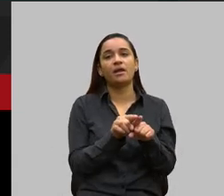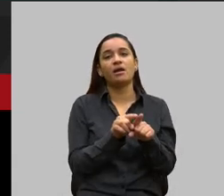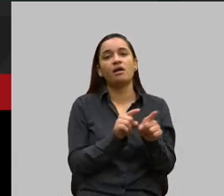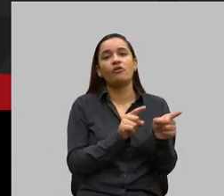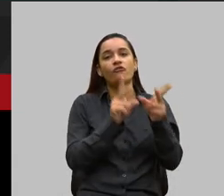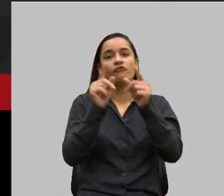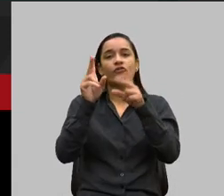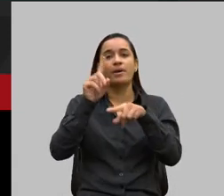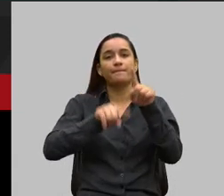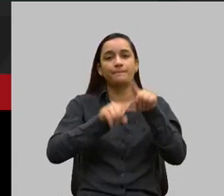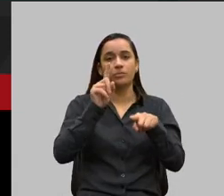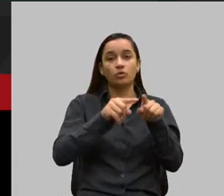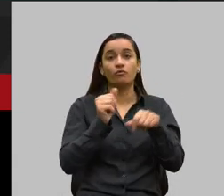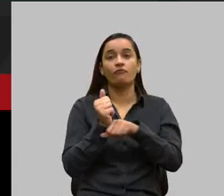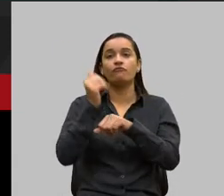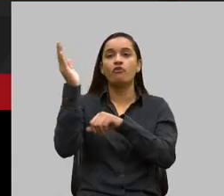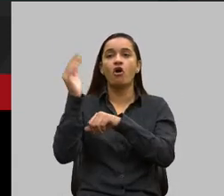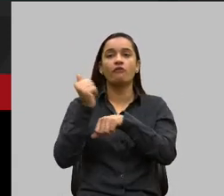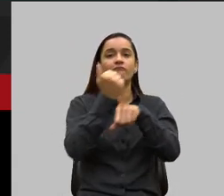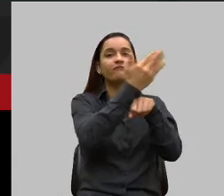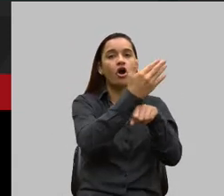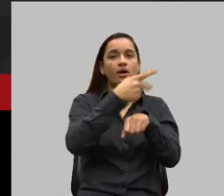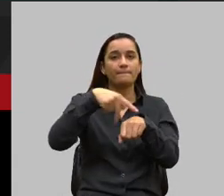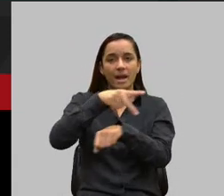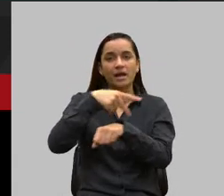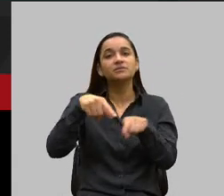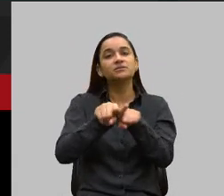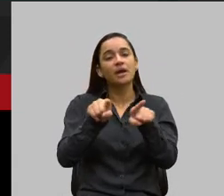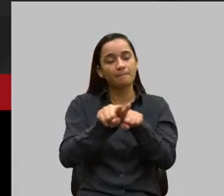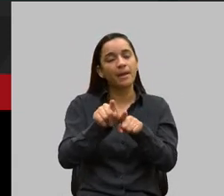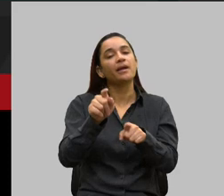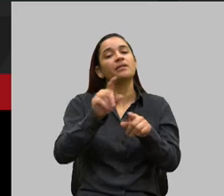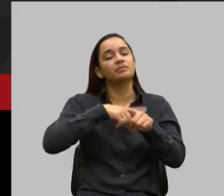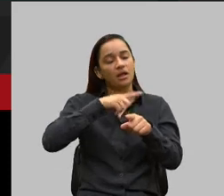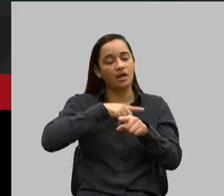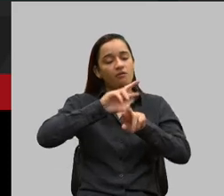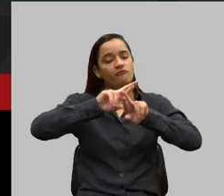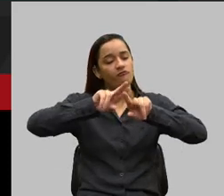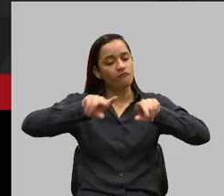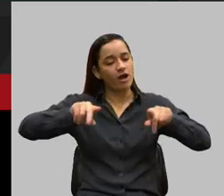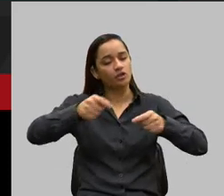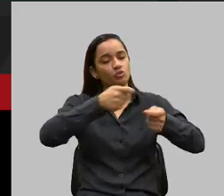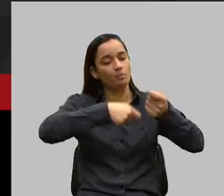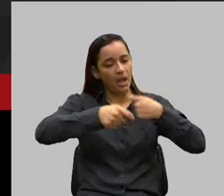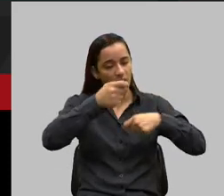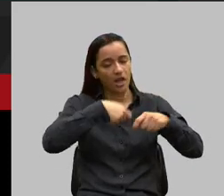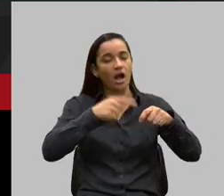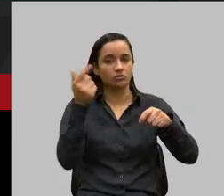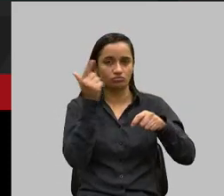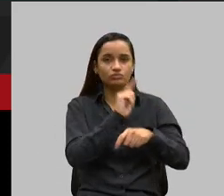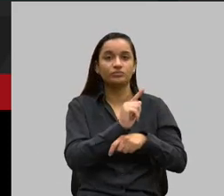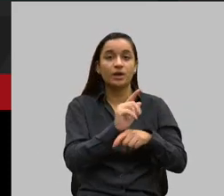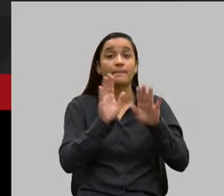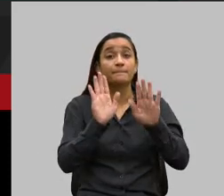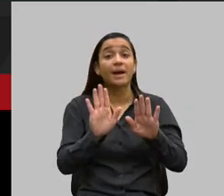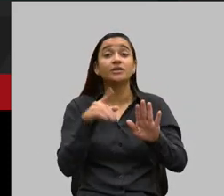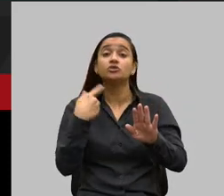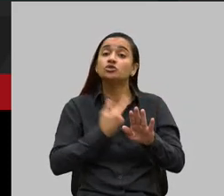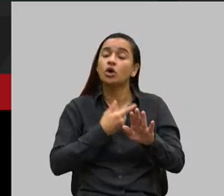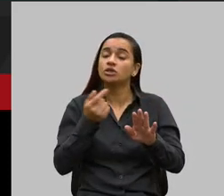várias eh vários mercados sendo atingidos mas estamos trabalhando